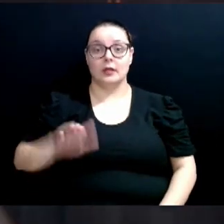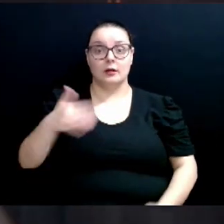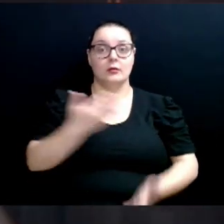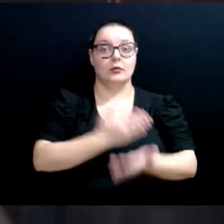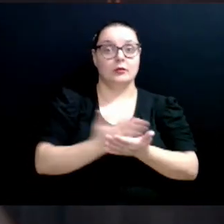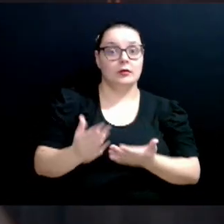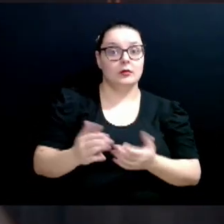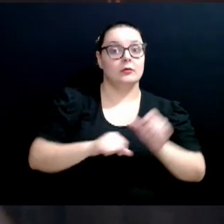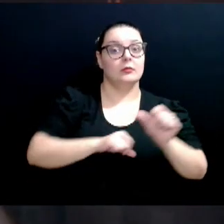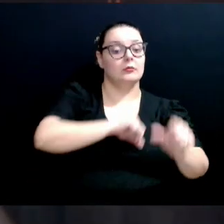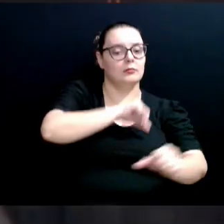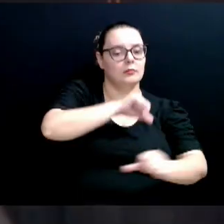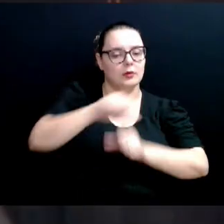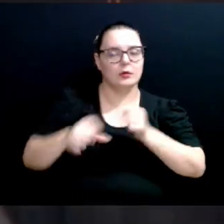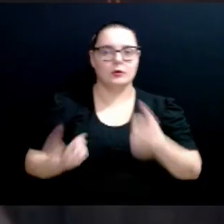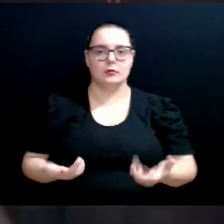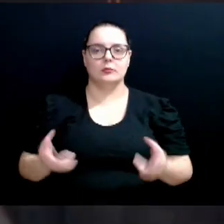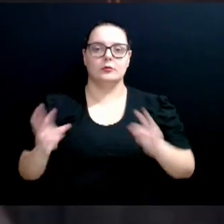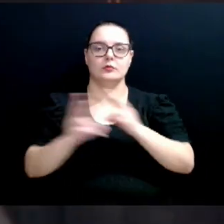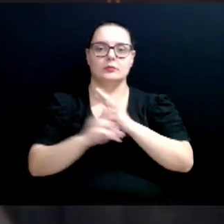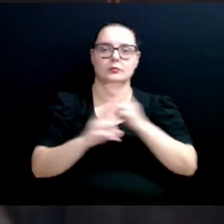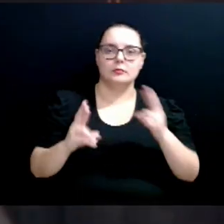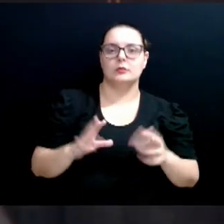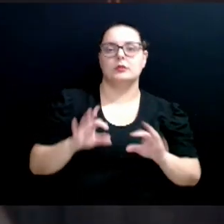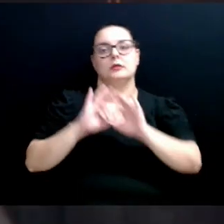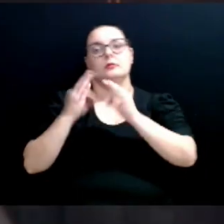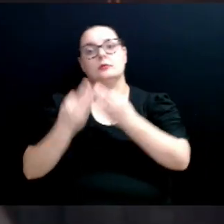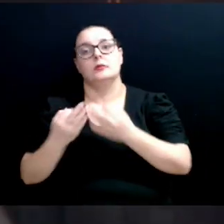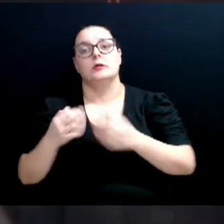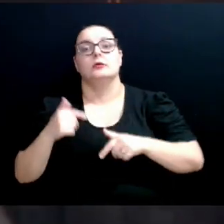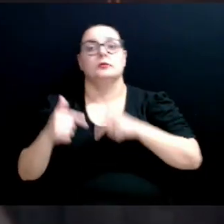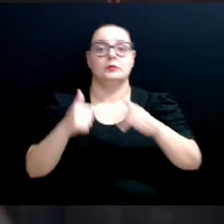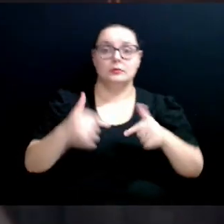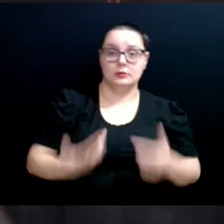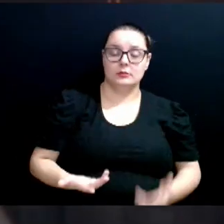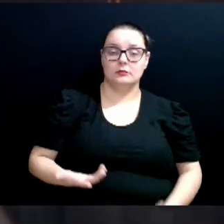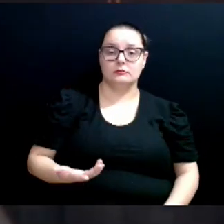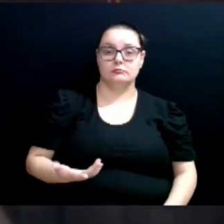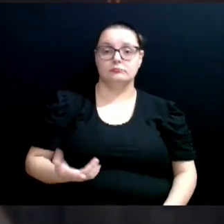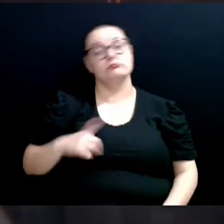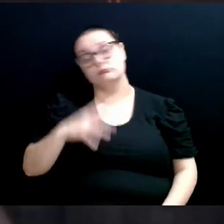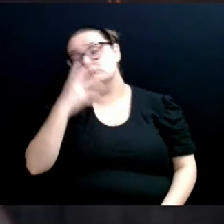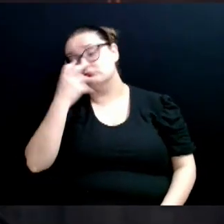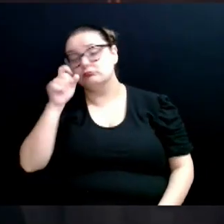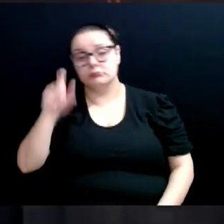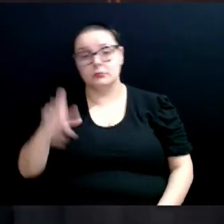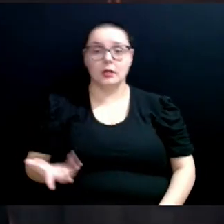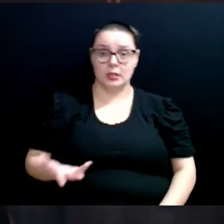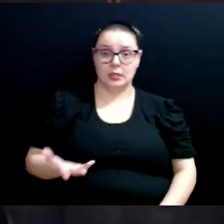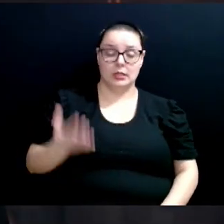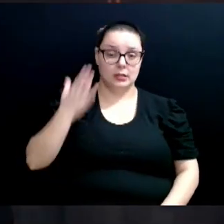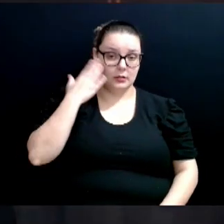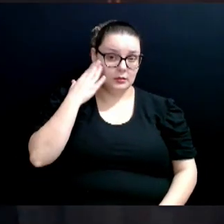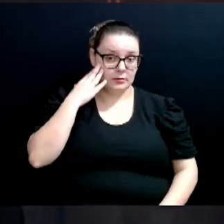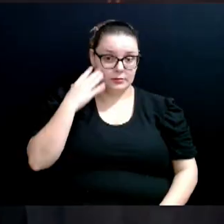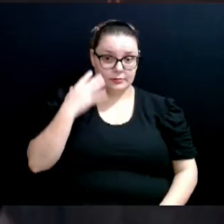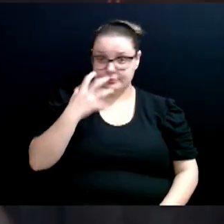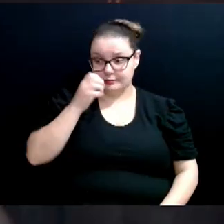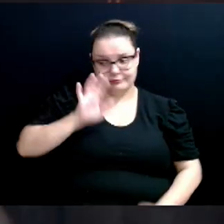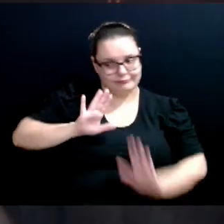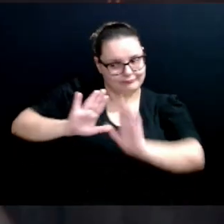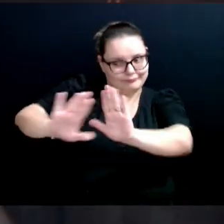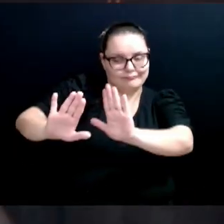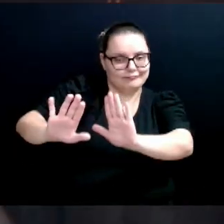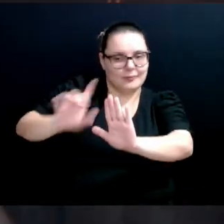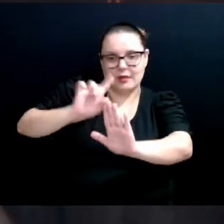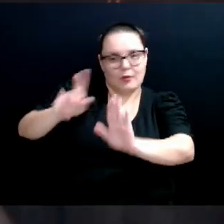mudança, no relacionamento, na família, no trabalho, vai ter uma frustração do outro. E aí você entender que aquela frustração do outro é do outro. E quem tem que lidar